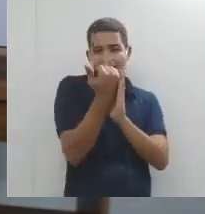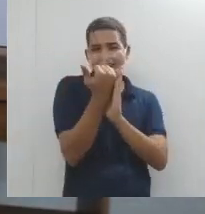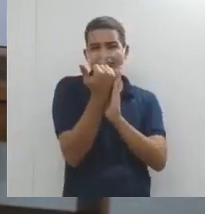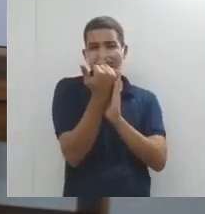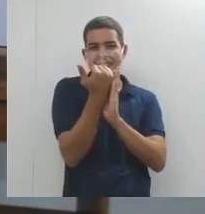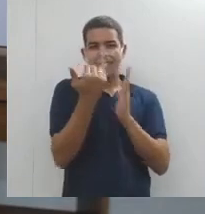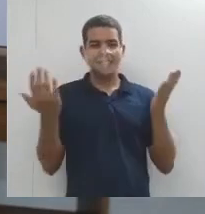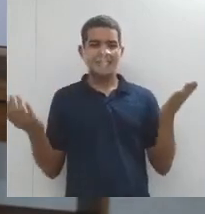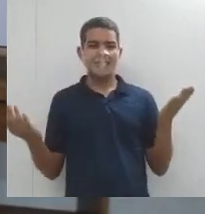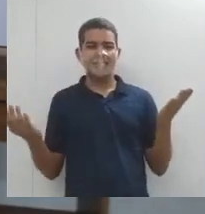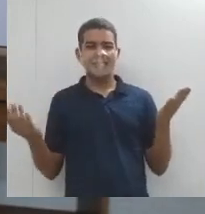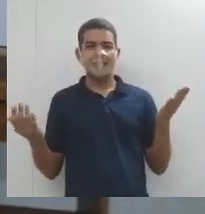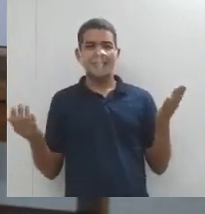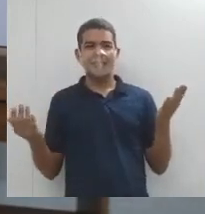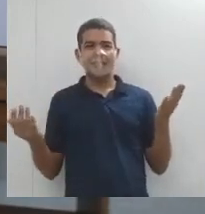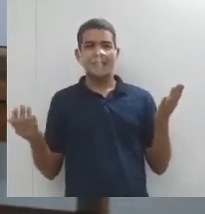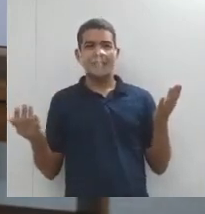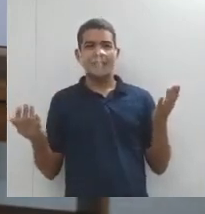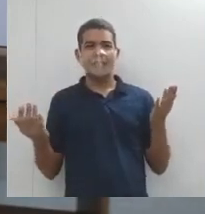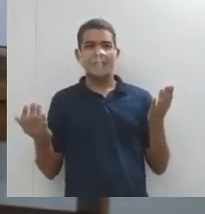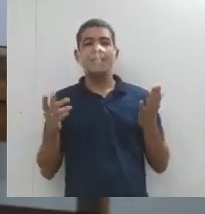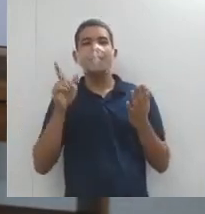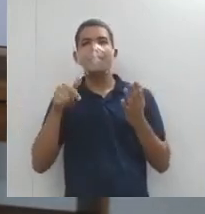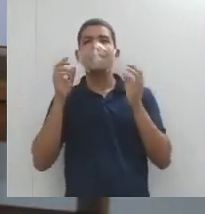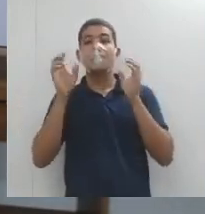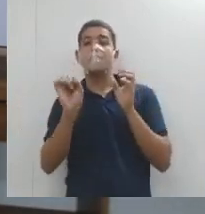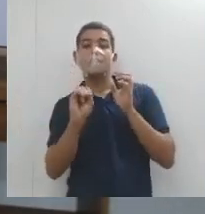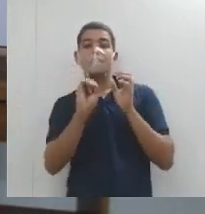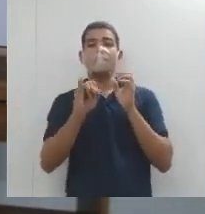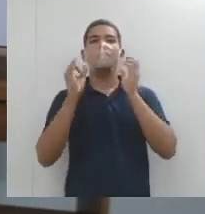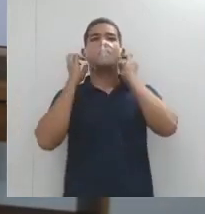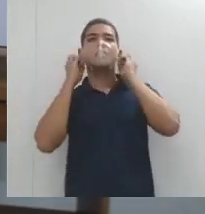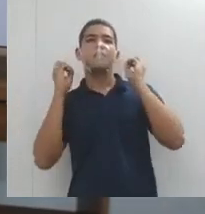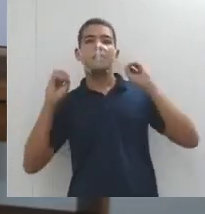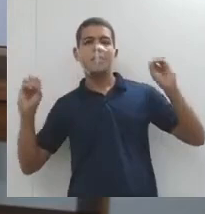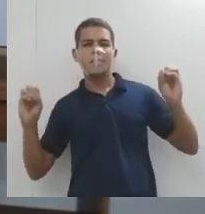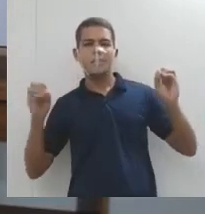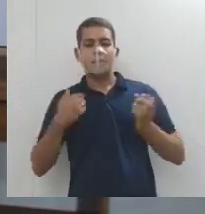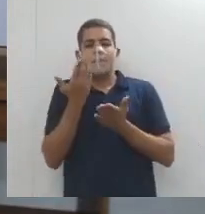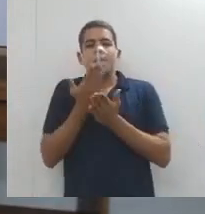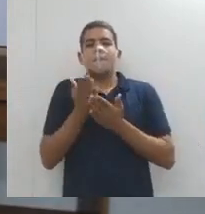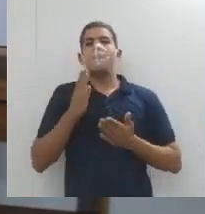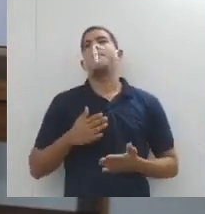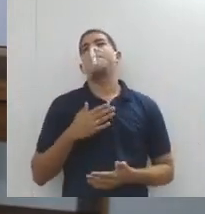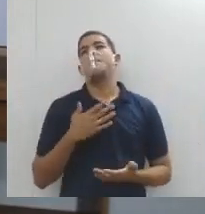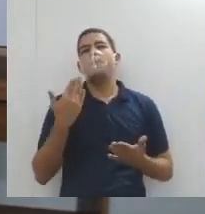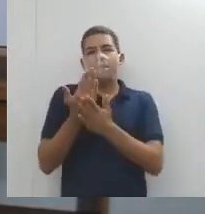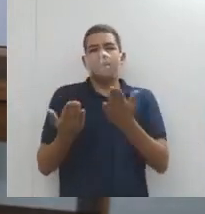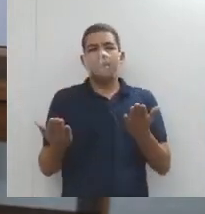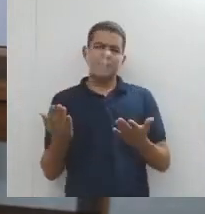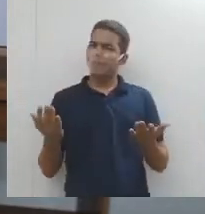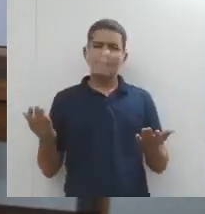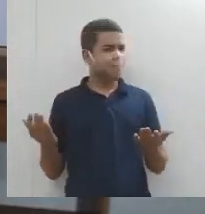acrescentar algo, mas não vai comprometer a minha essência com a retirada. Então, estou fazendo analogia